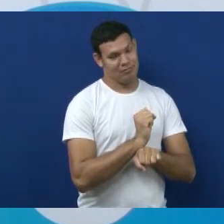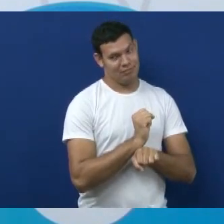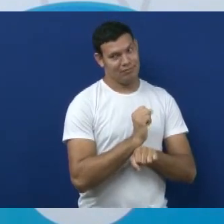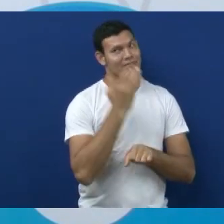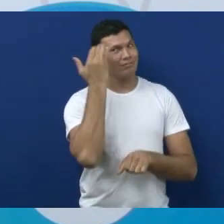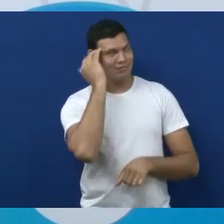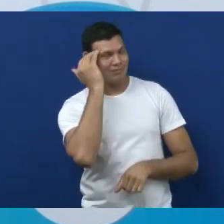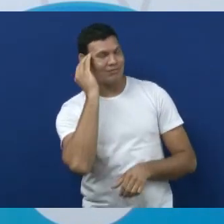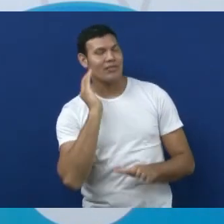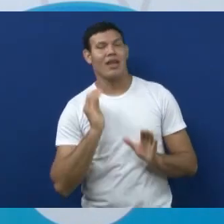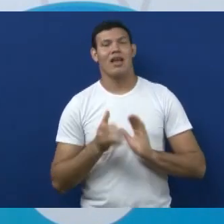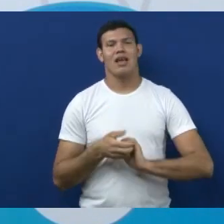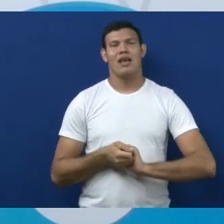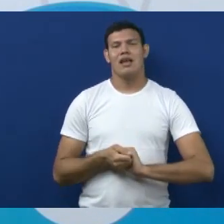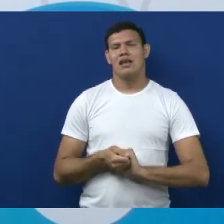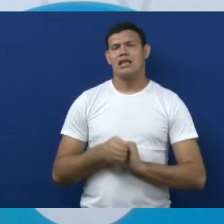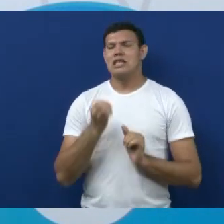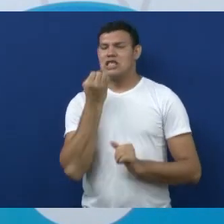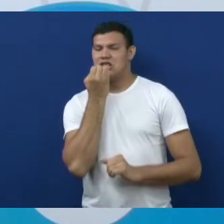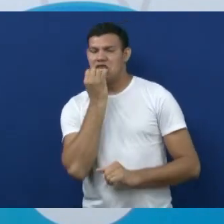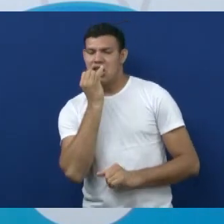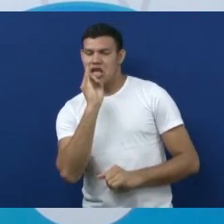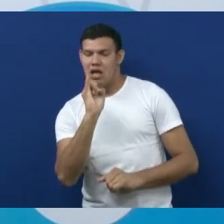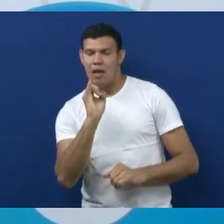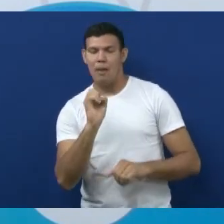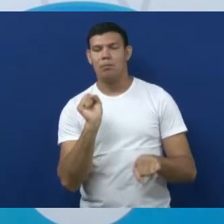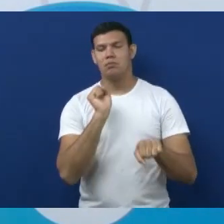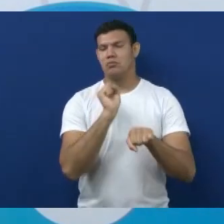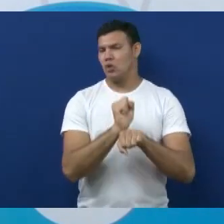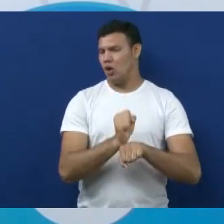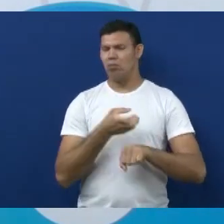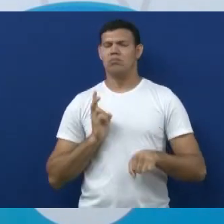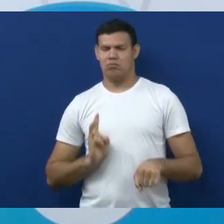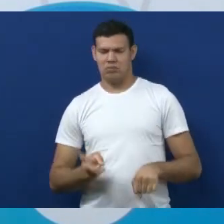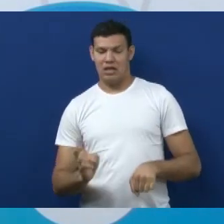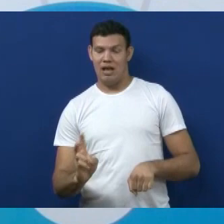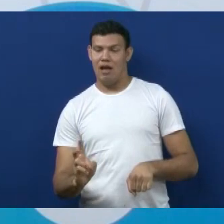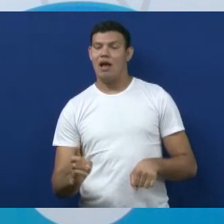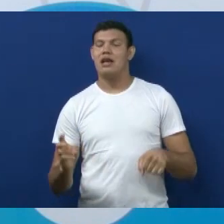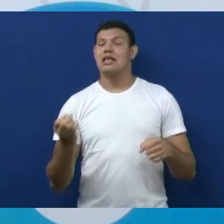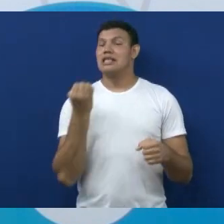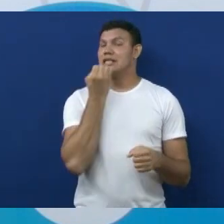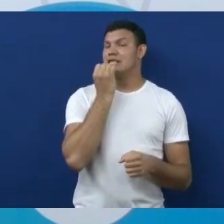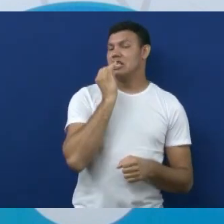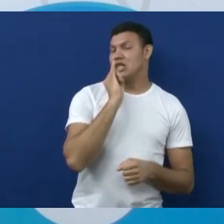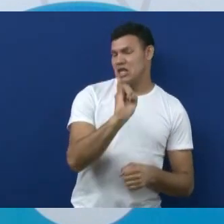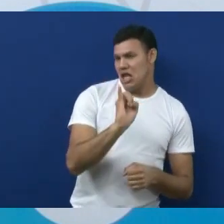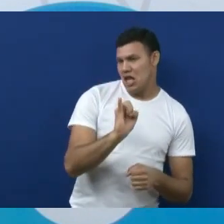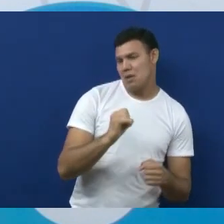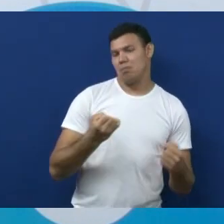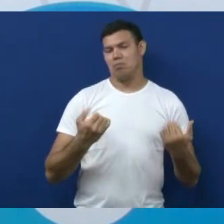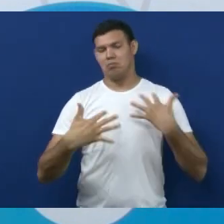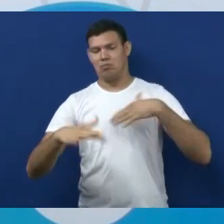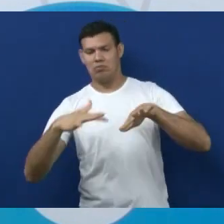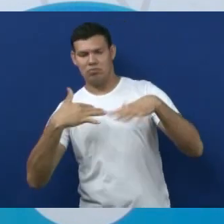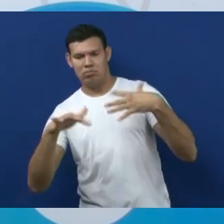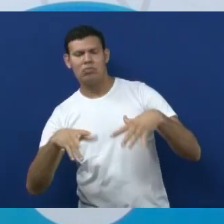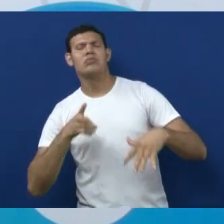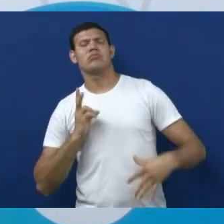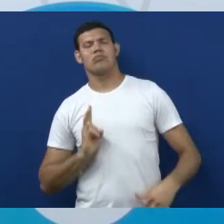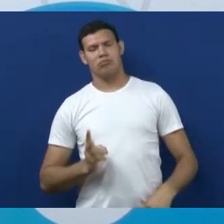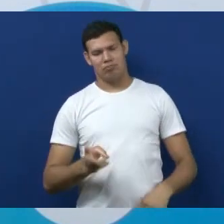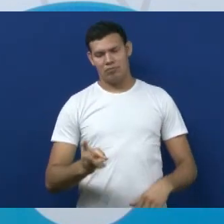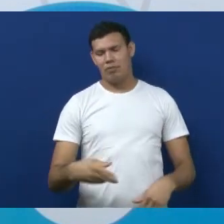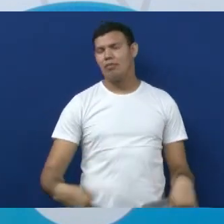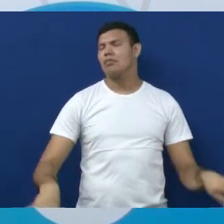em repouso, os corpos que estão em movimento, eles obedecem o princípio da inércia. O que faz algo